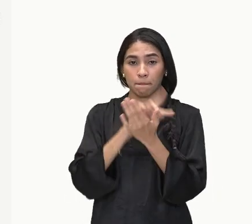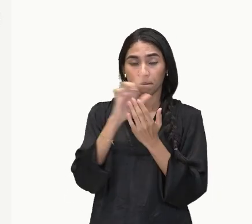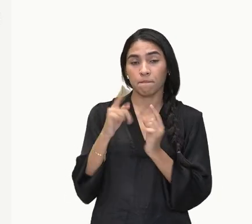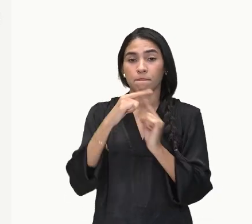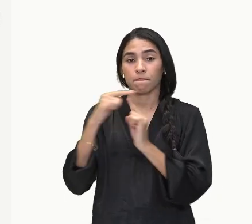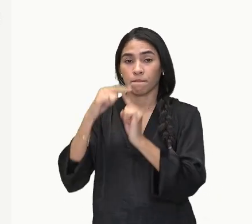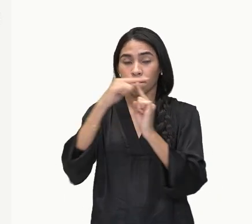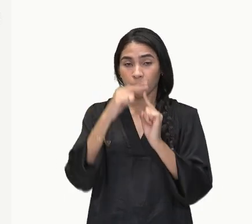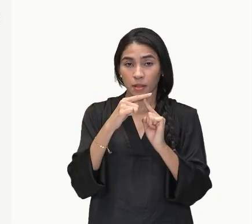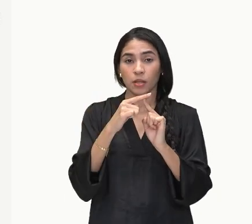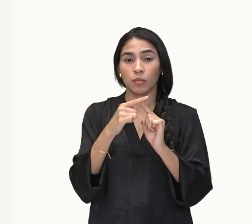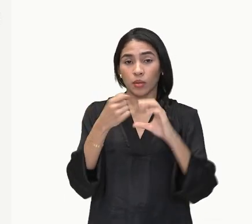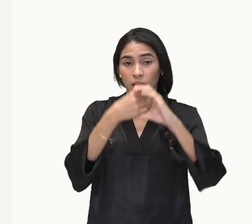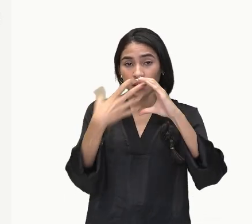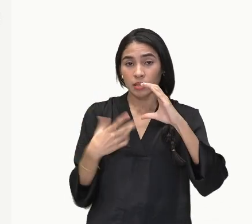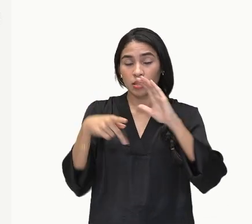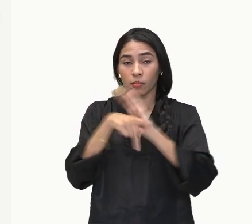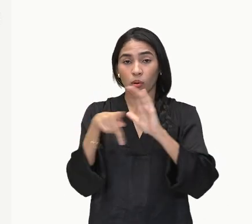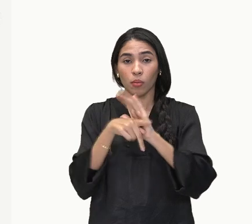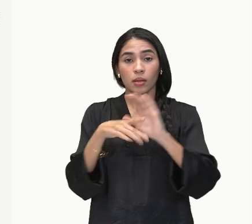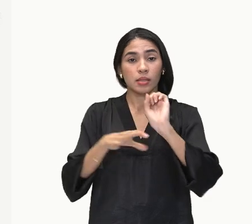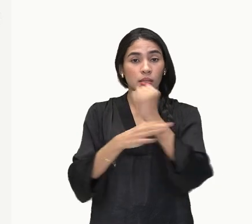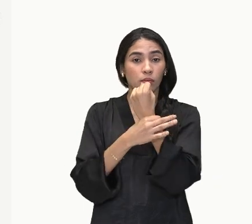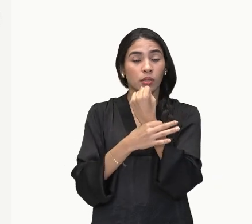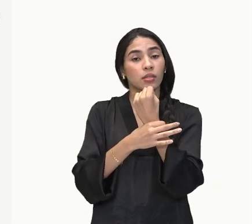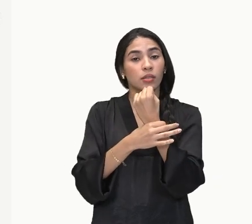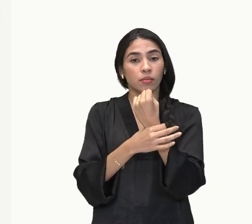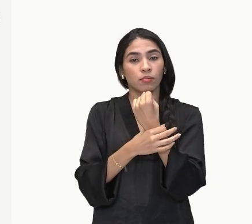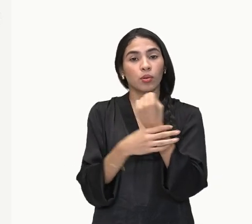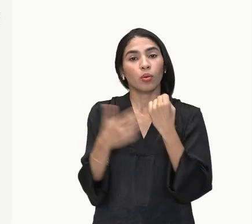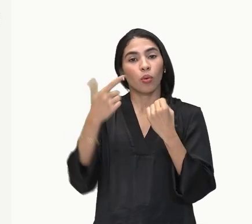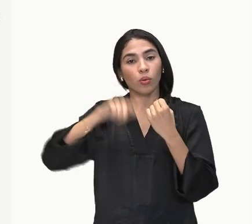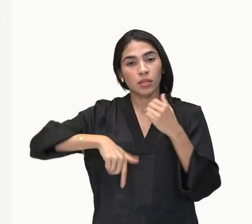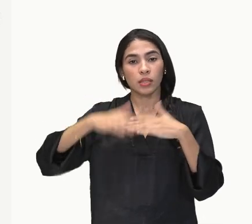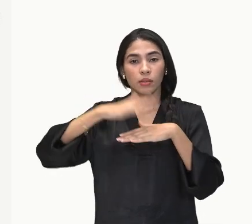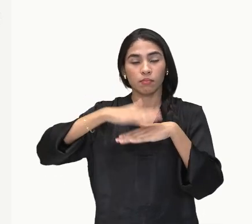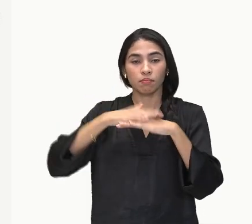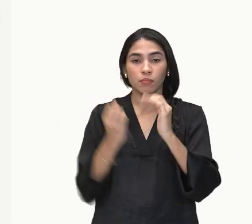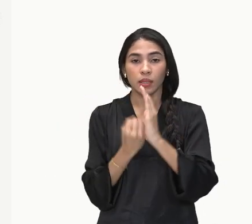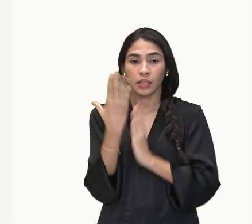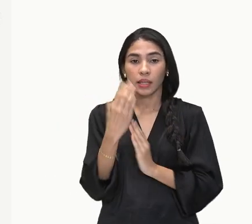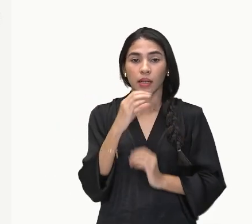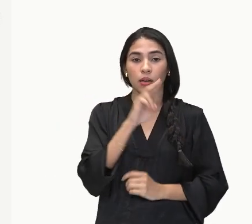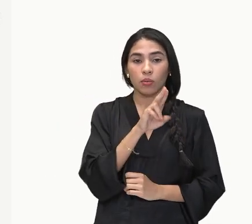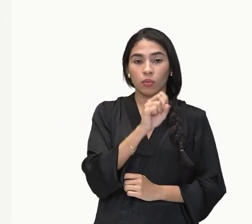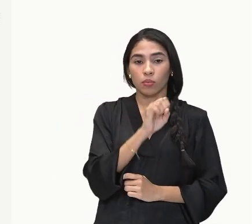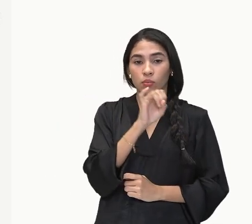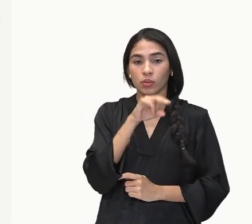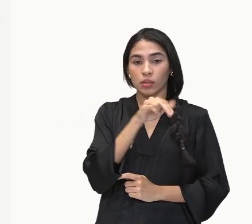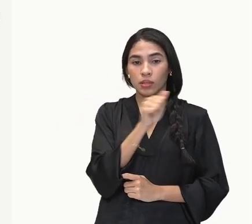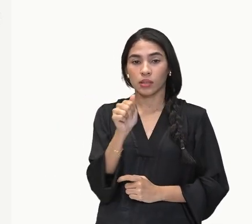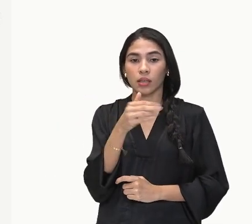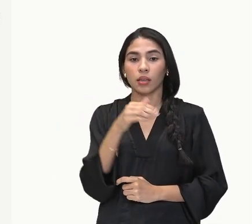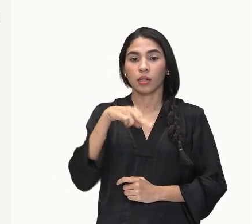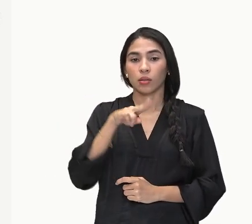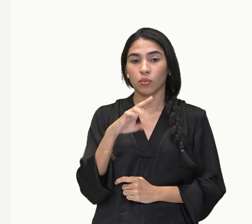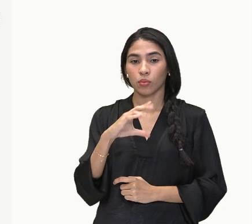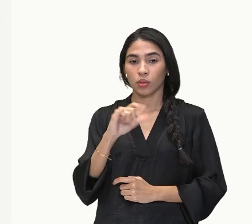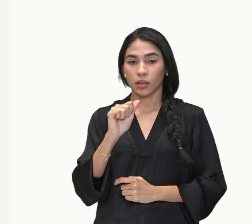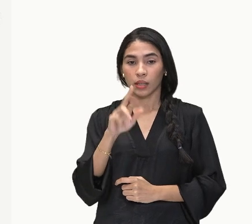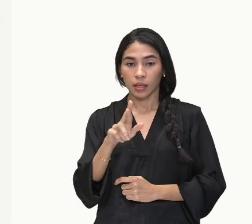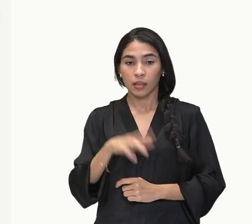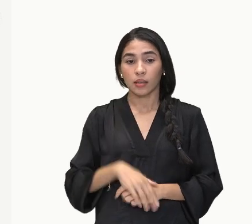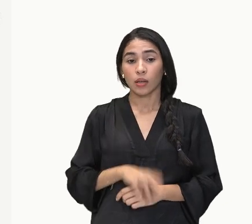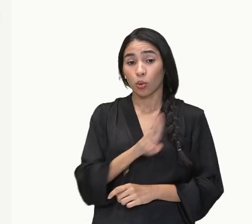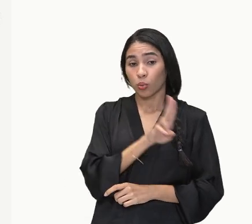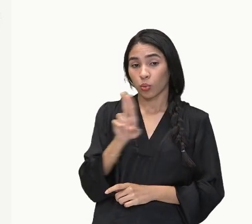de segurança aqui para a construção de uma usina nuclear. E aqui, ó, nesse local, onde a gente observa o nome